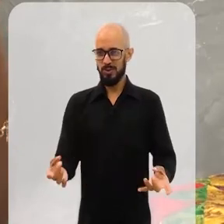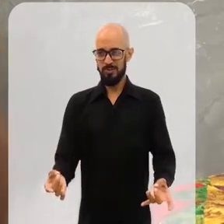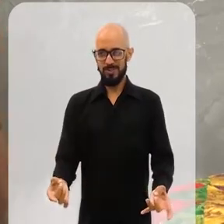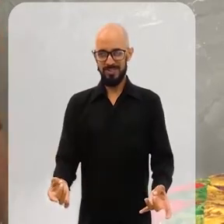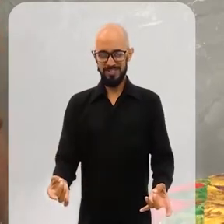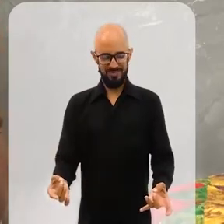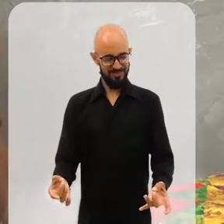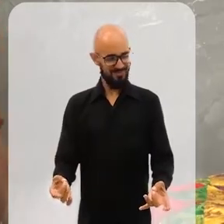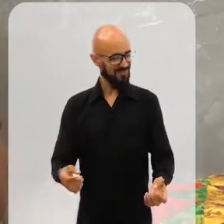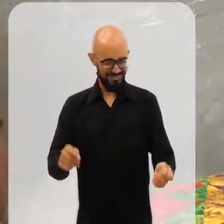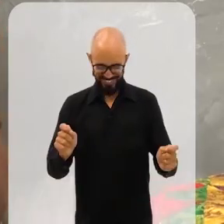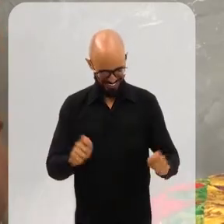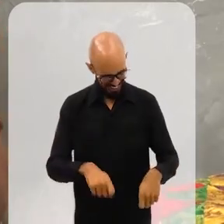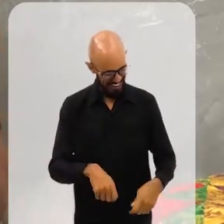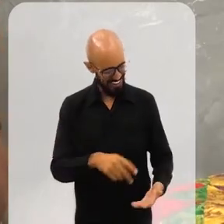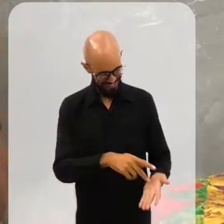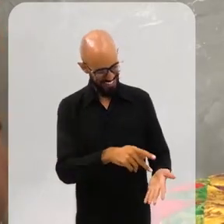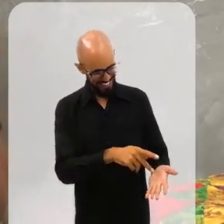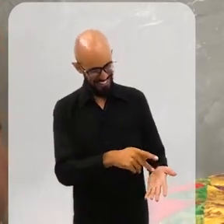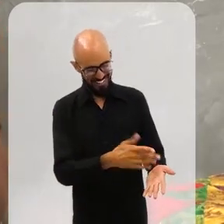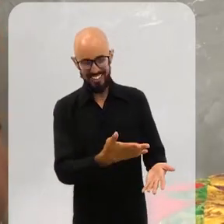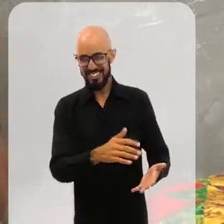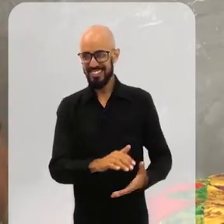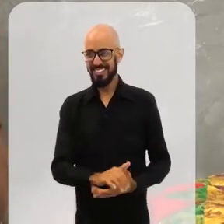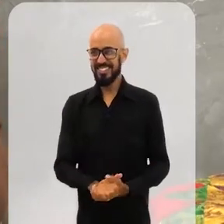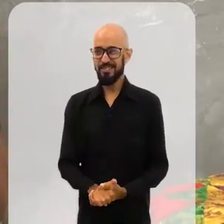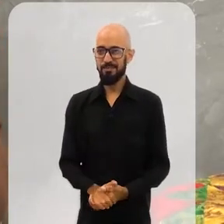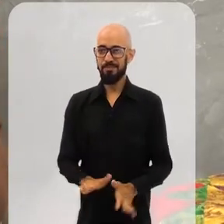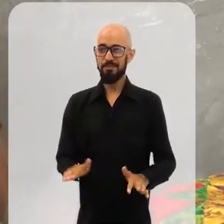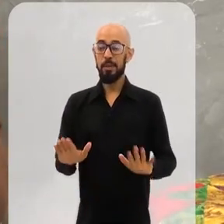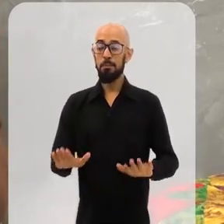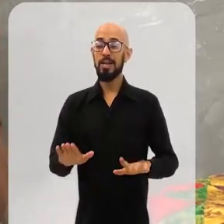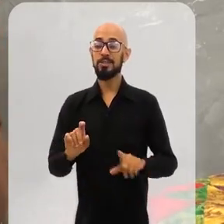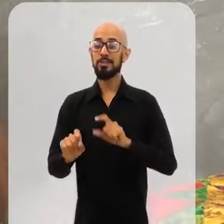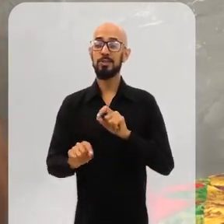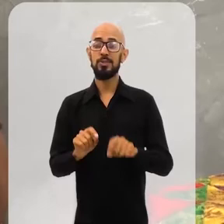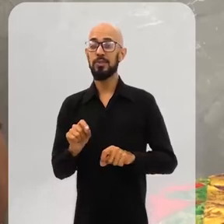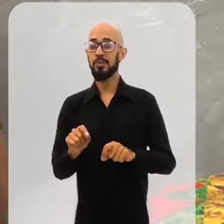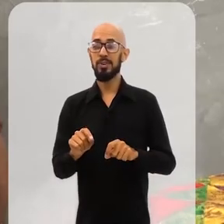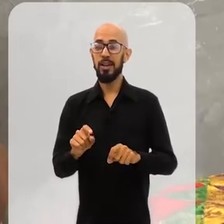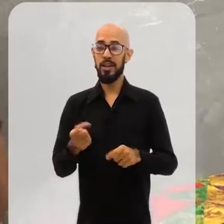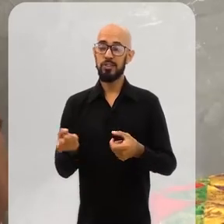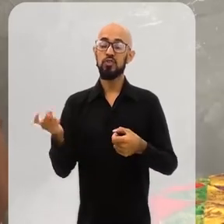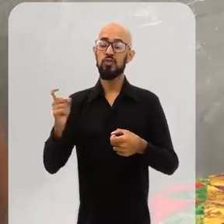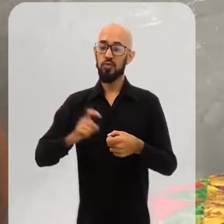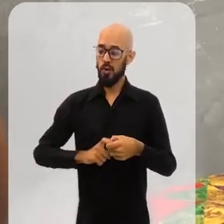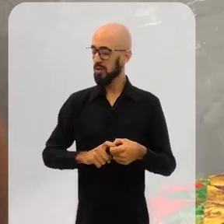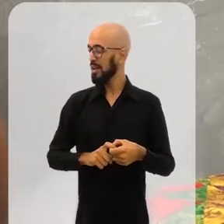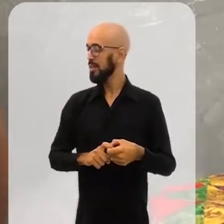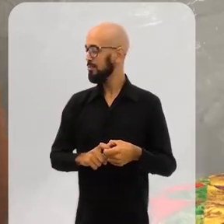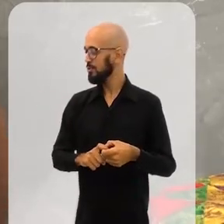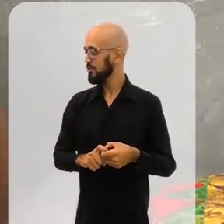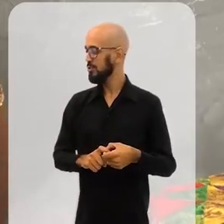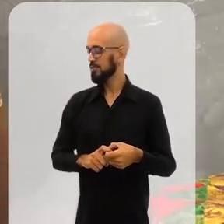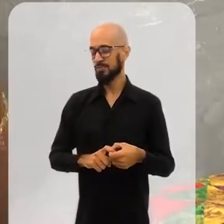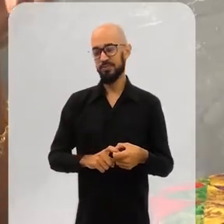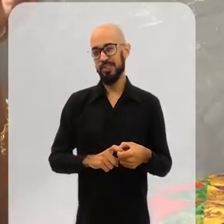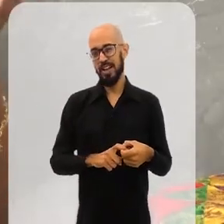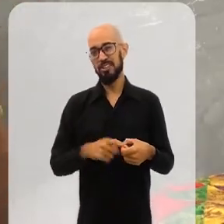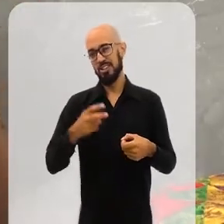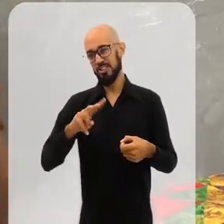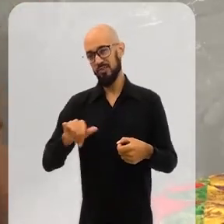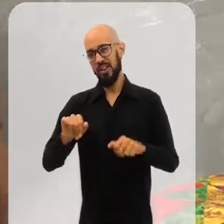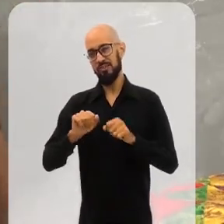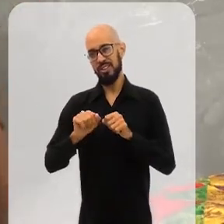tudo que nós tínhamos que descobrir sobre budismo. Mas voltaremos, ainda teremos